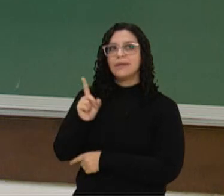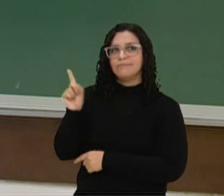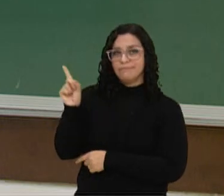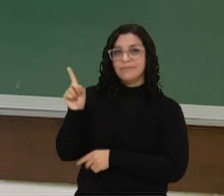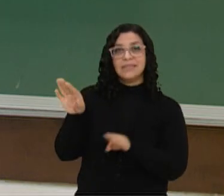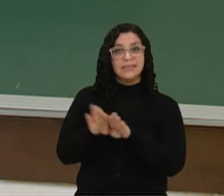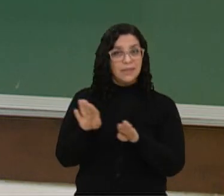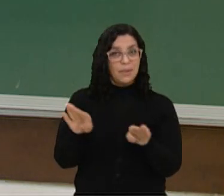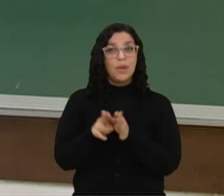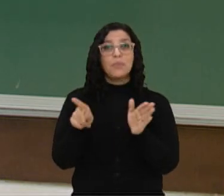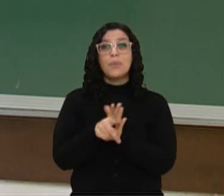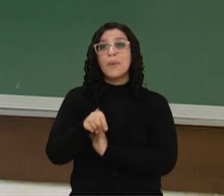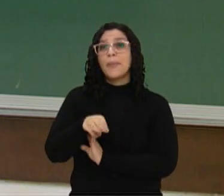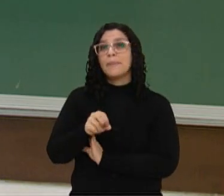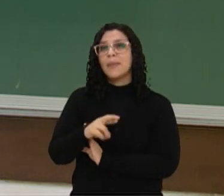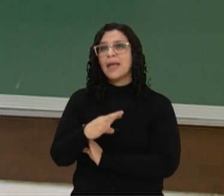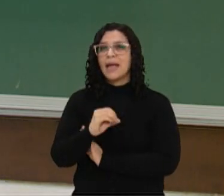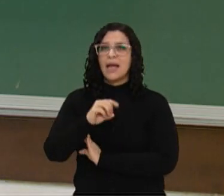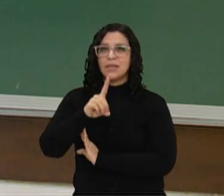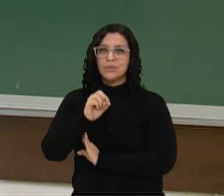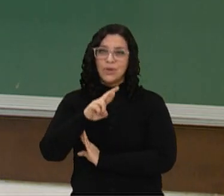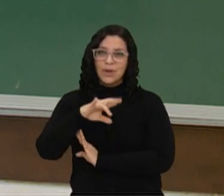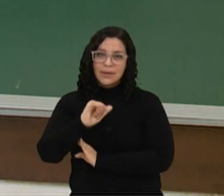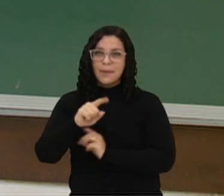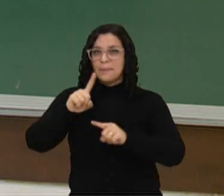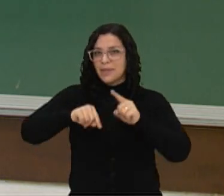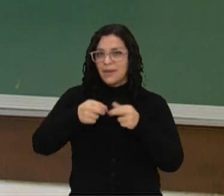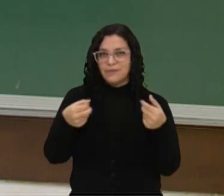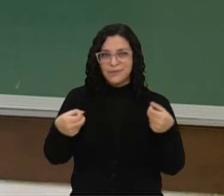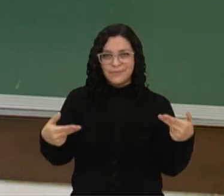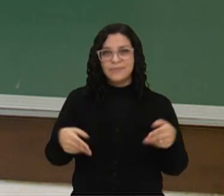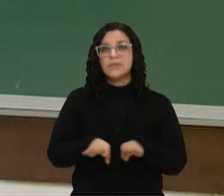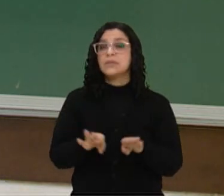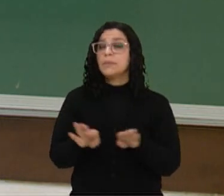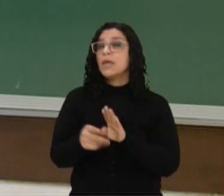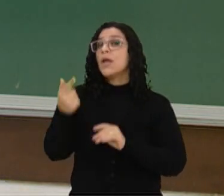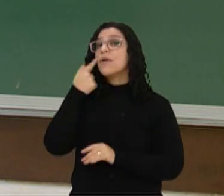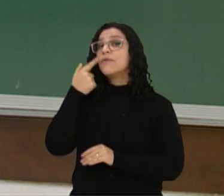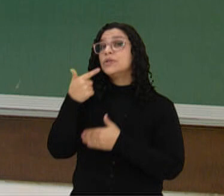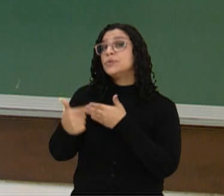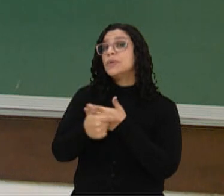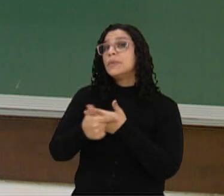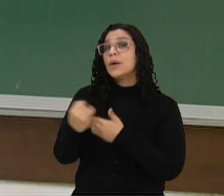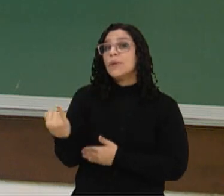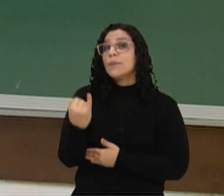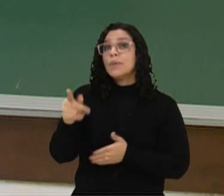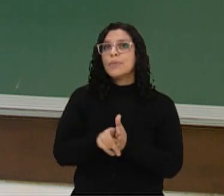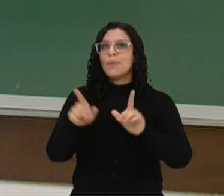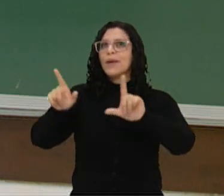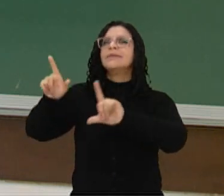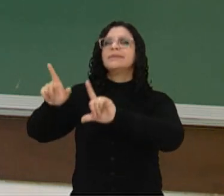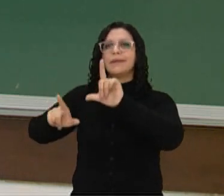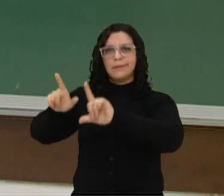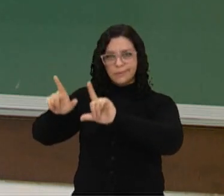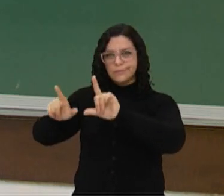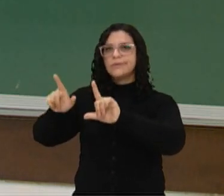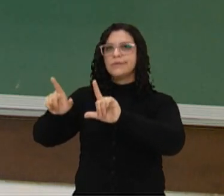dentro dessa ideia do que é mercadoria, de comprar e vender, a gente vê ali o papel importante da televisão e